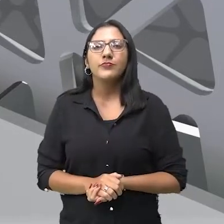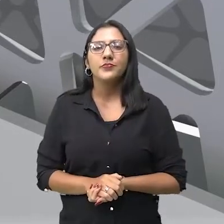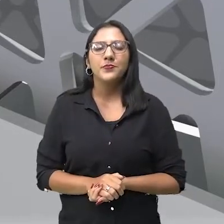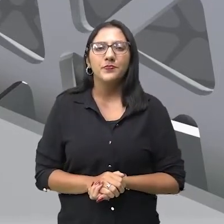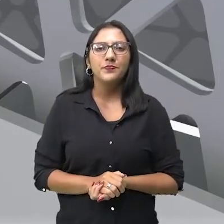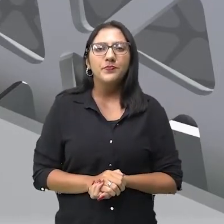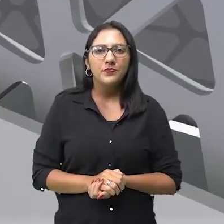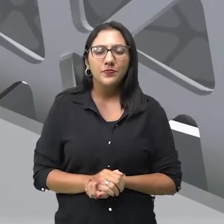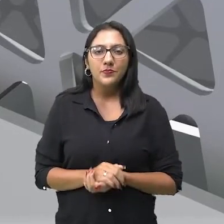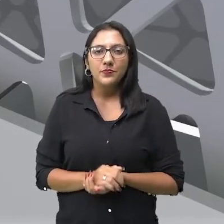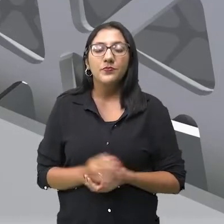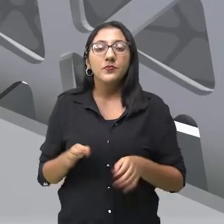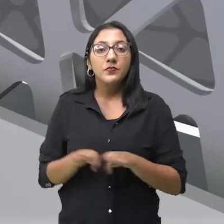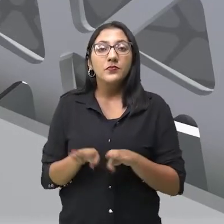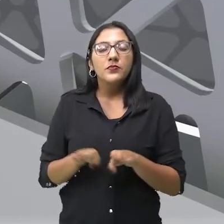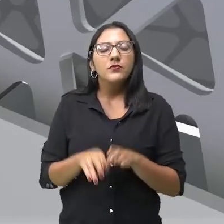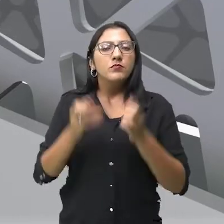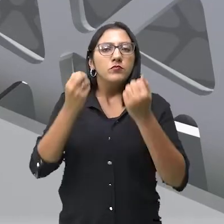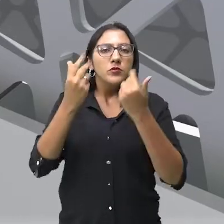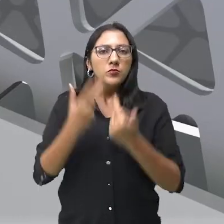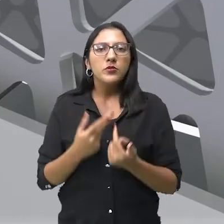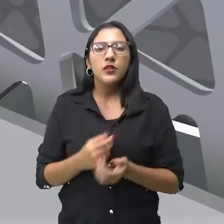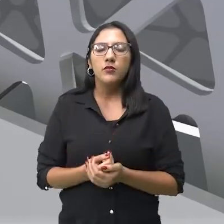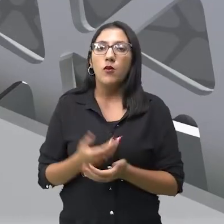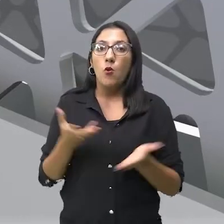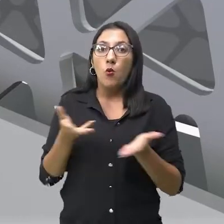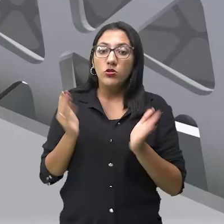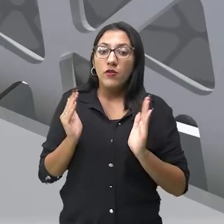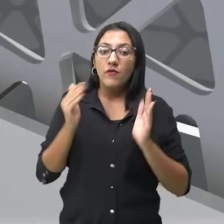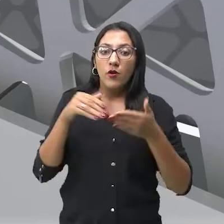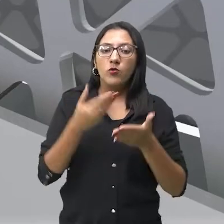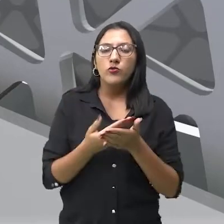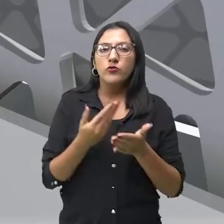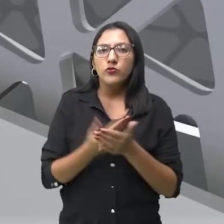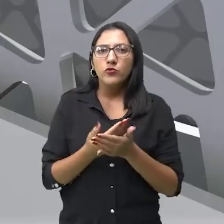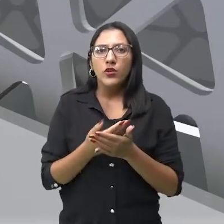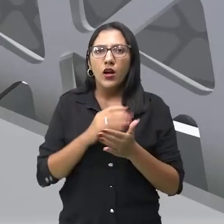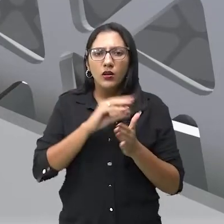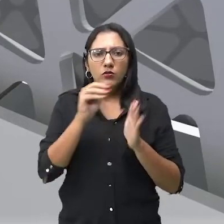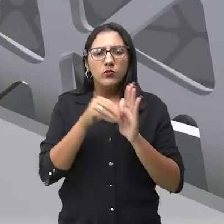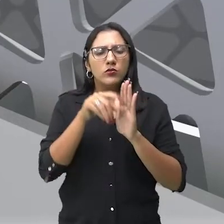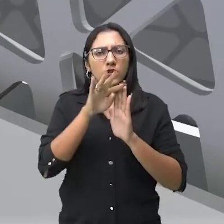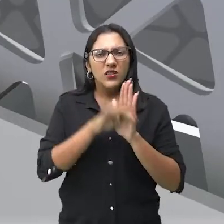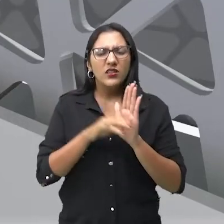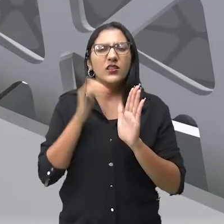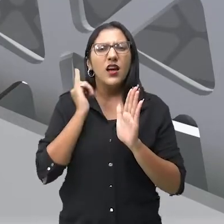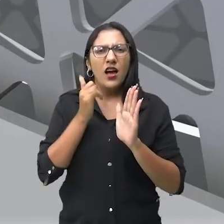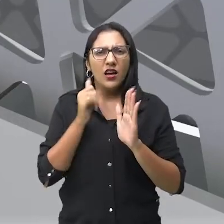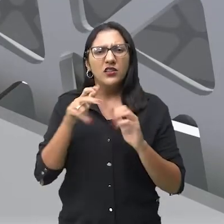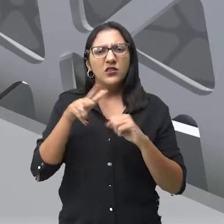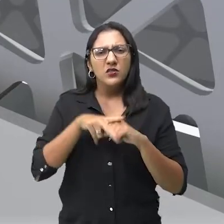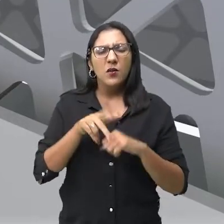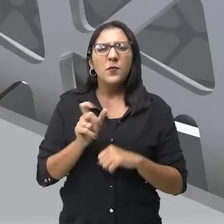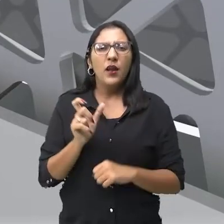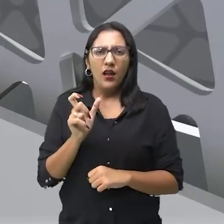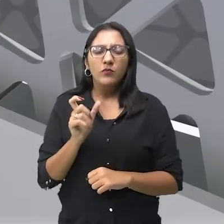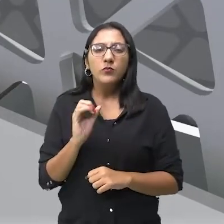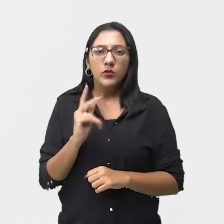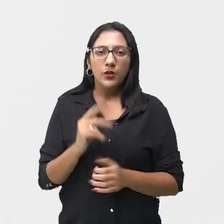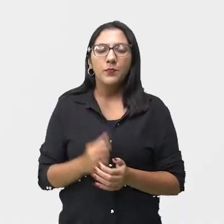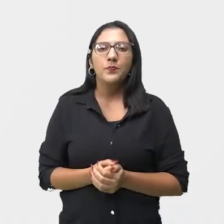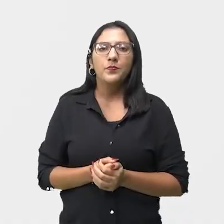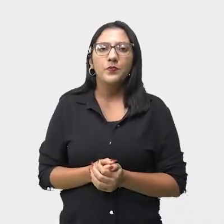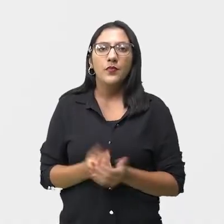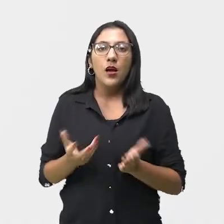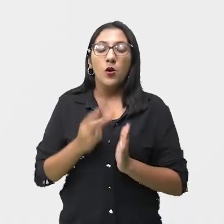aí, eu disse, vamos estudar a coesão sequencial com foco nos verbos e dentro de um texto narrativo, ok? Ok, então